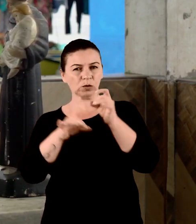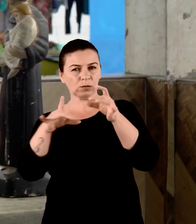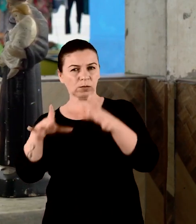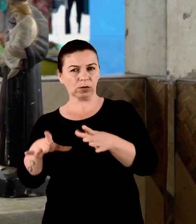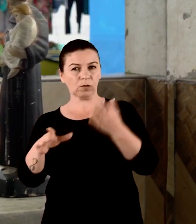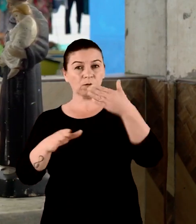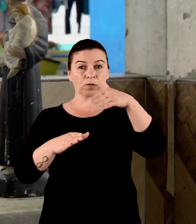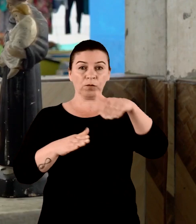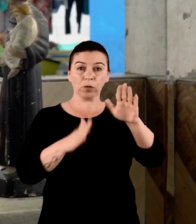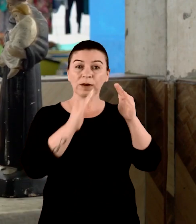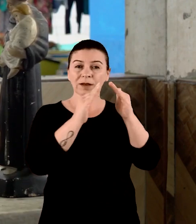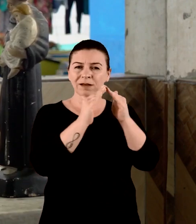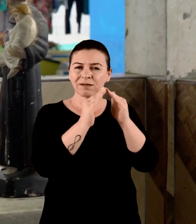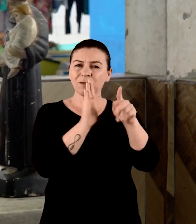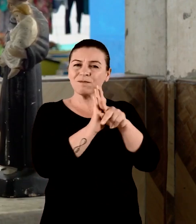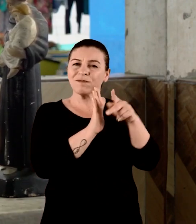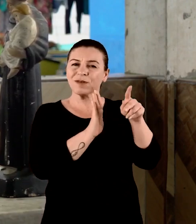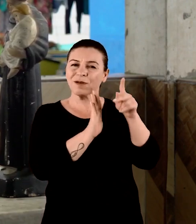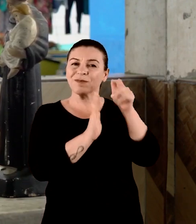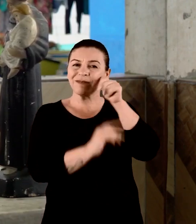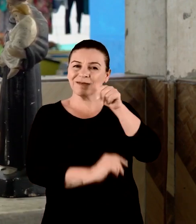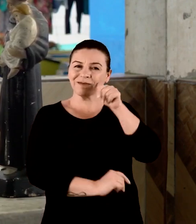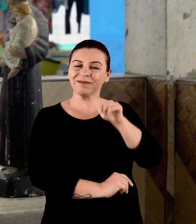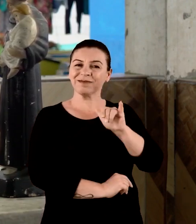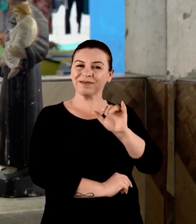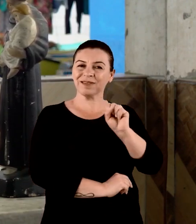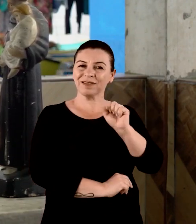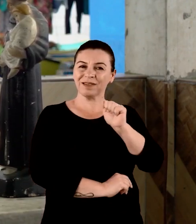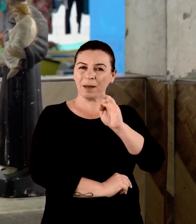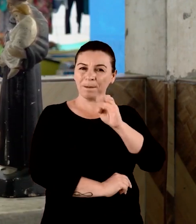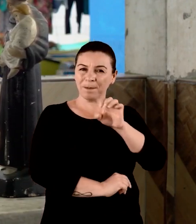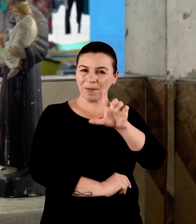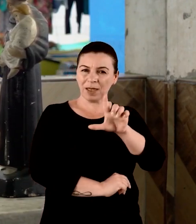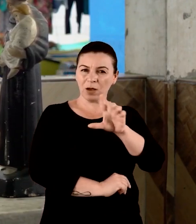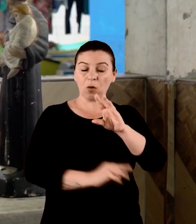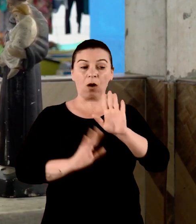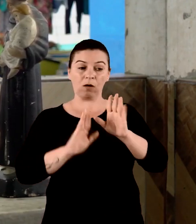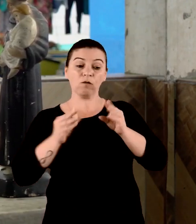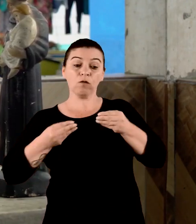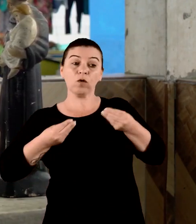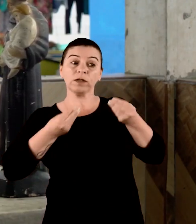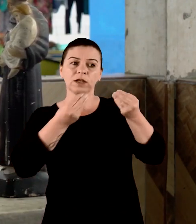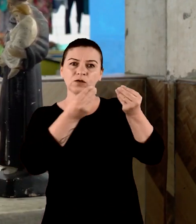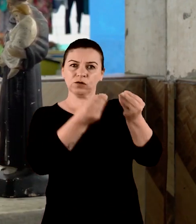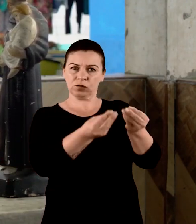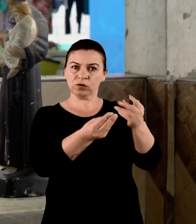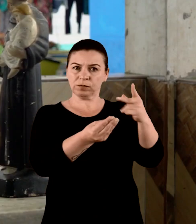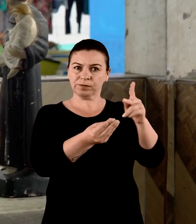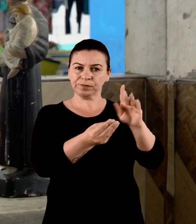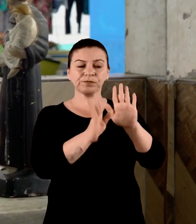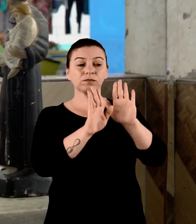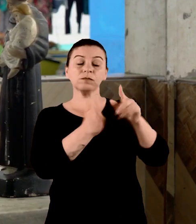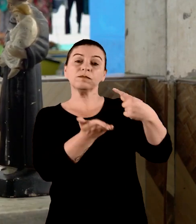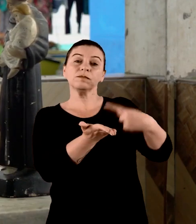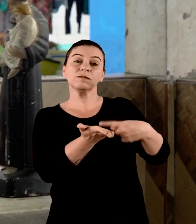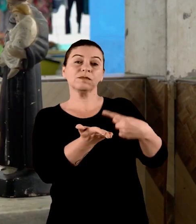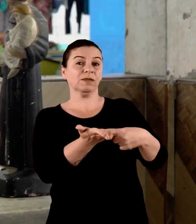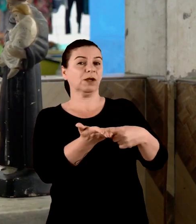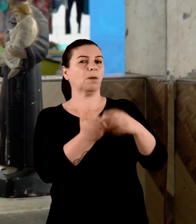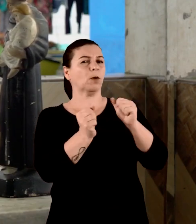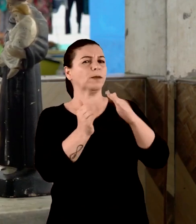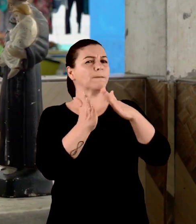meu material que sobrou, fui lá na cabaninha da Dona Isabel. Dona Isabel, vou deixar isso aqui com a senhora, mas com um